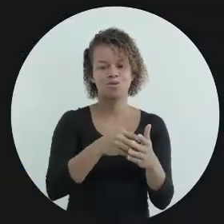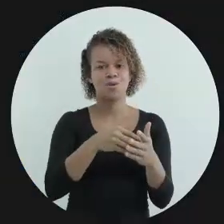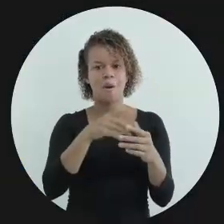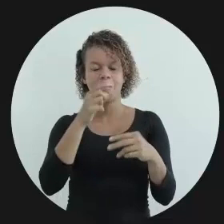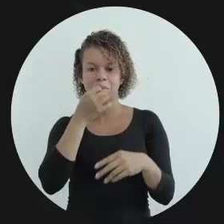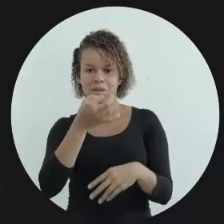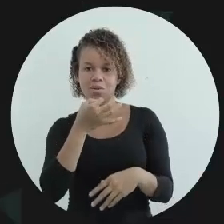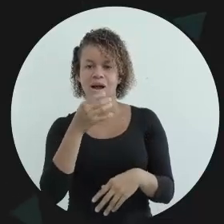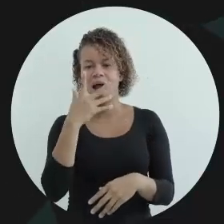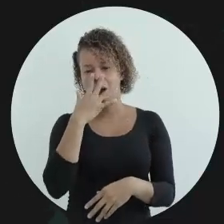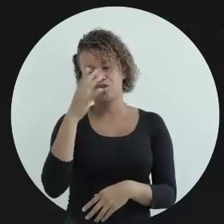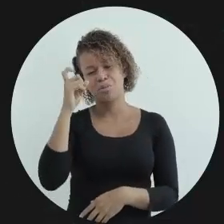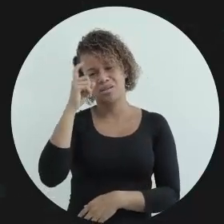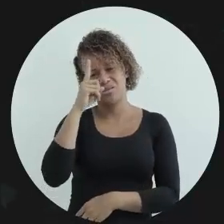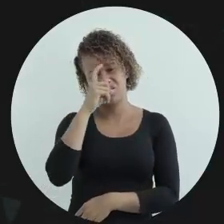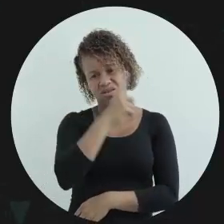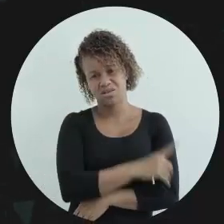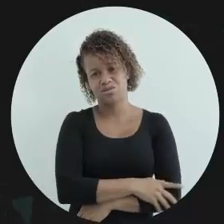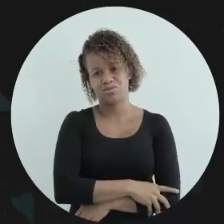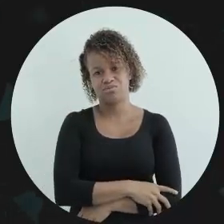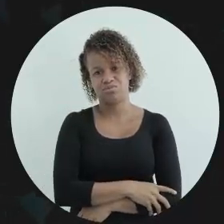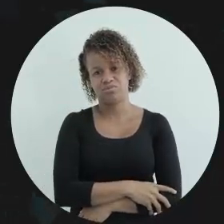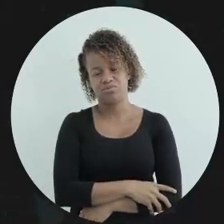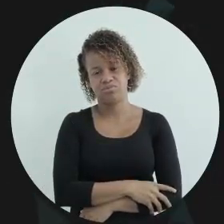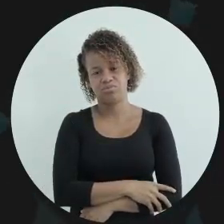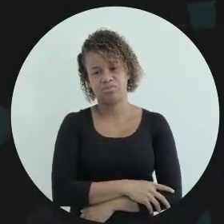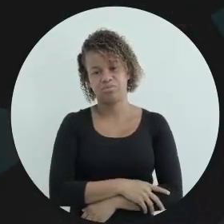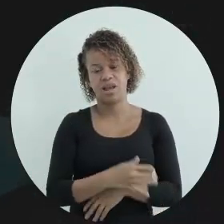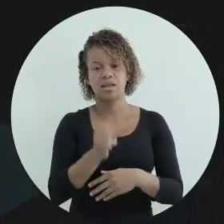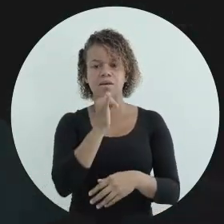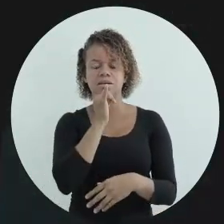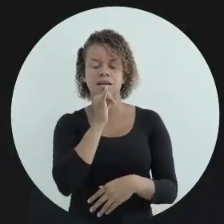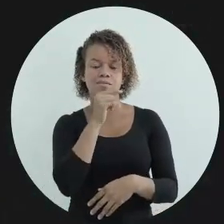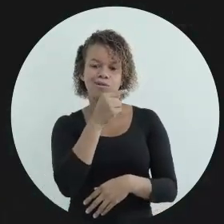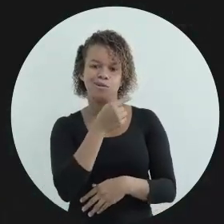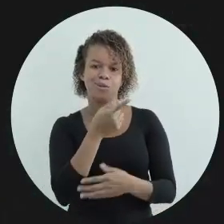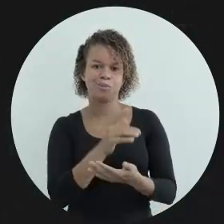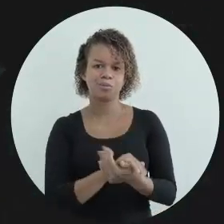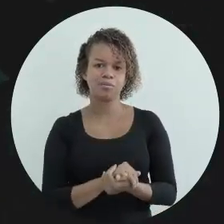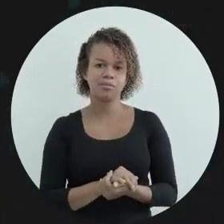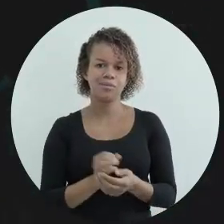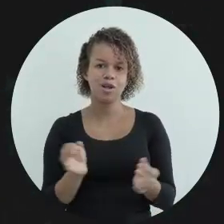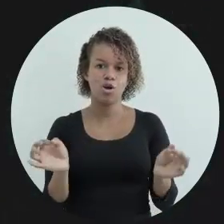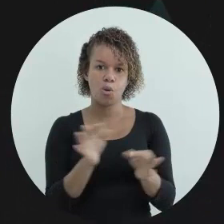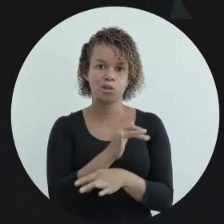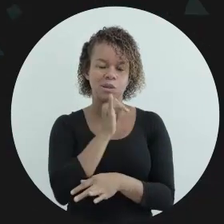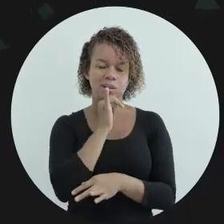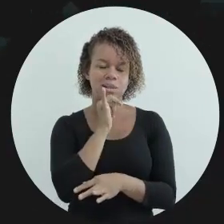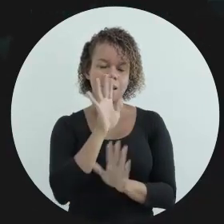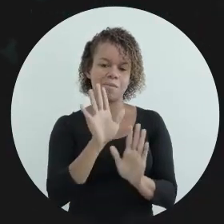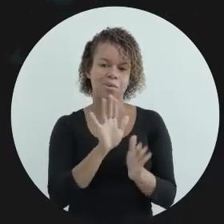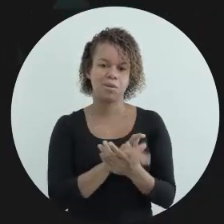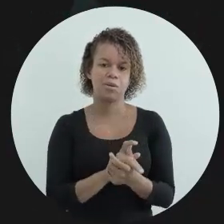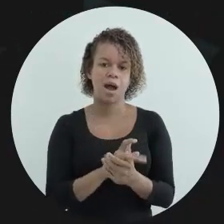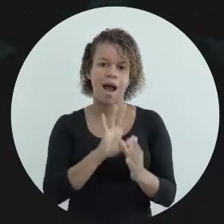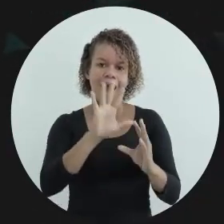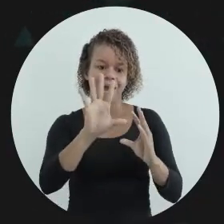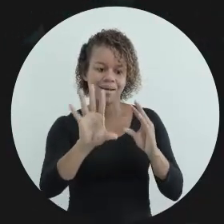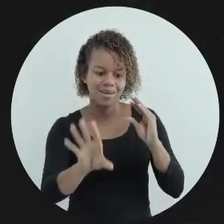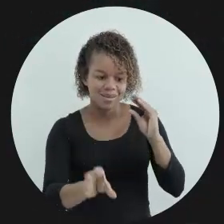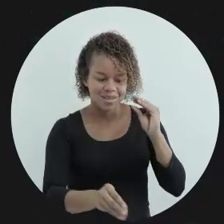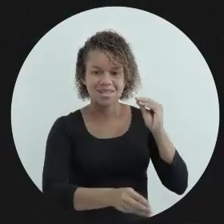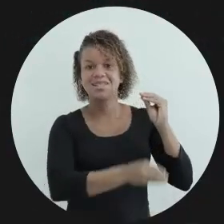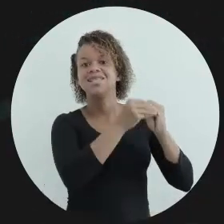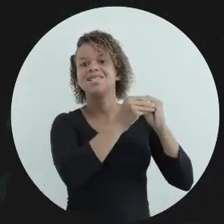certo? Pronto, aí está um exemplo, o nosso último exemplo, que é a inserção de conteúdo